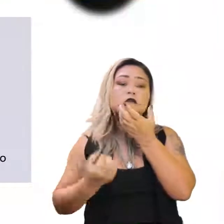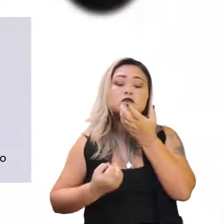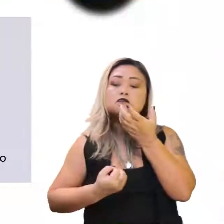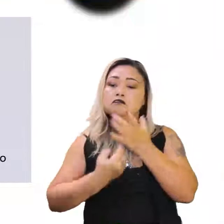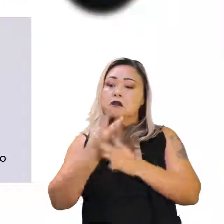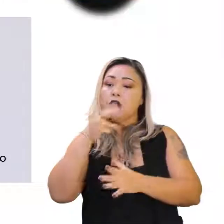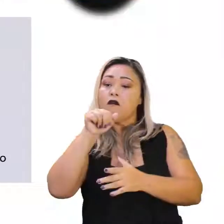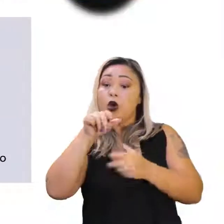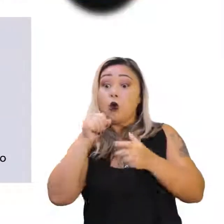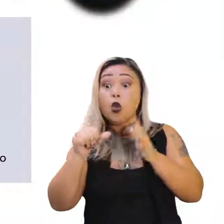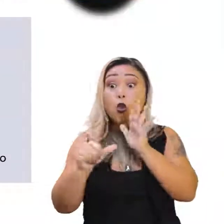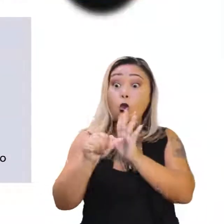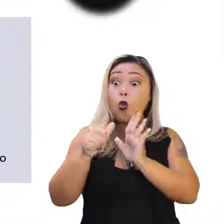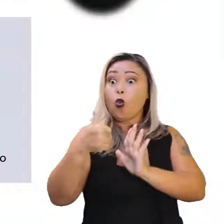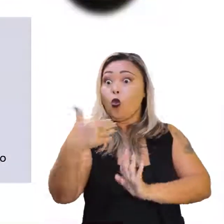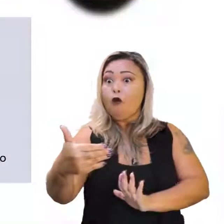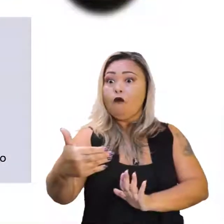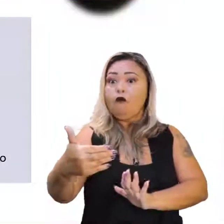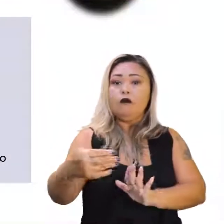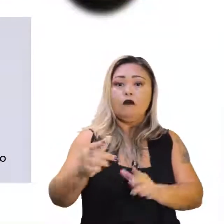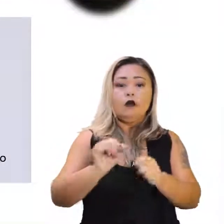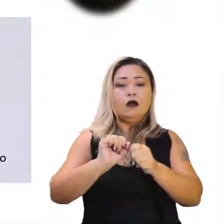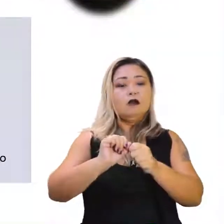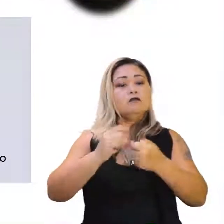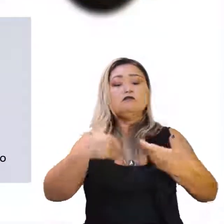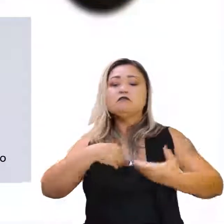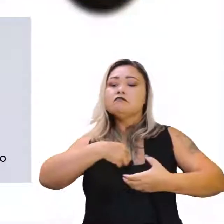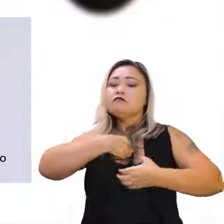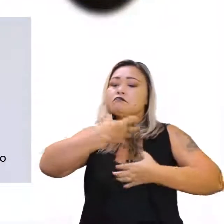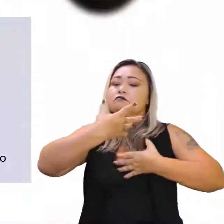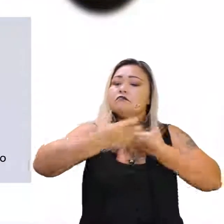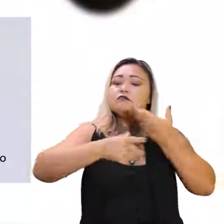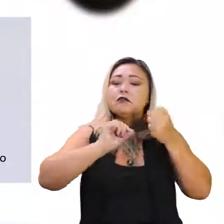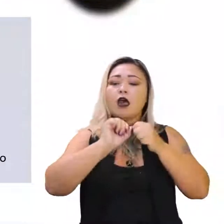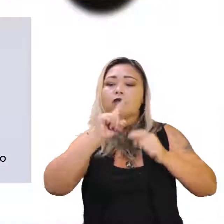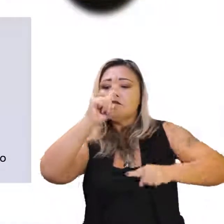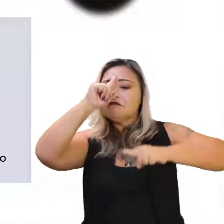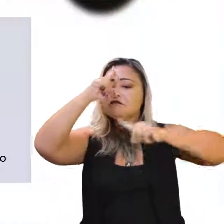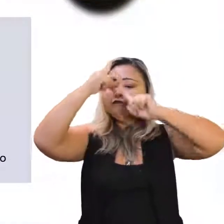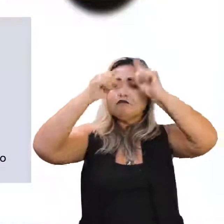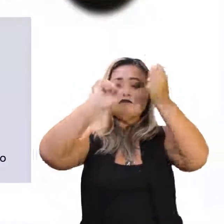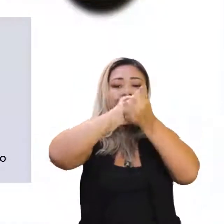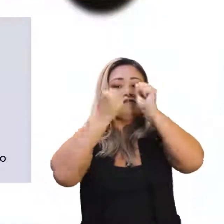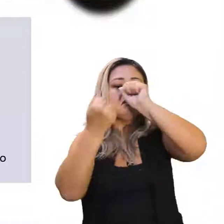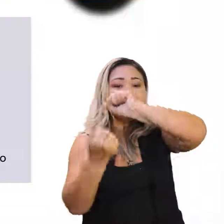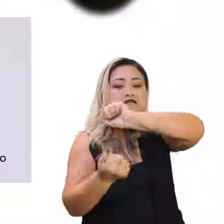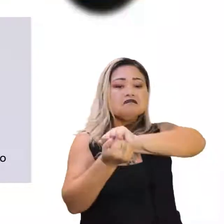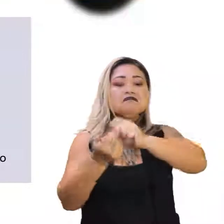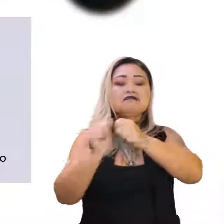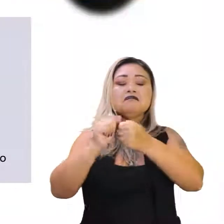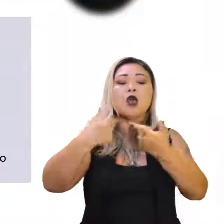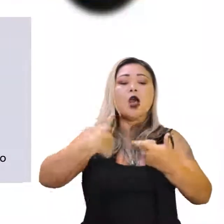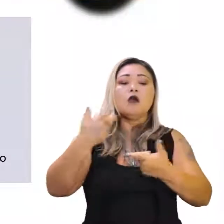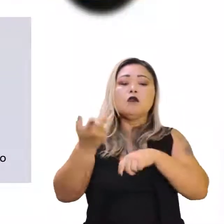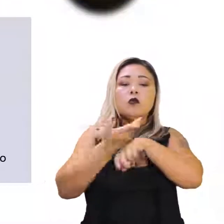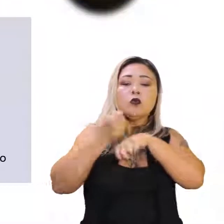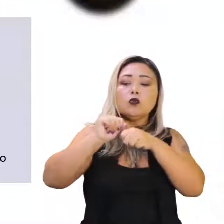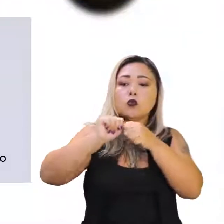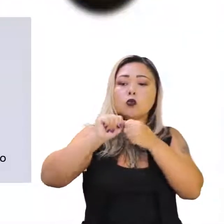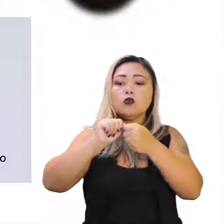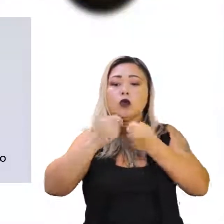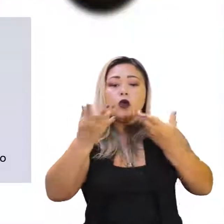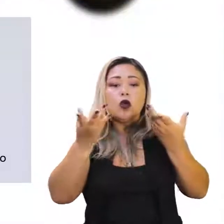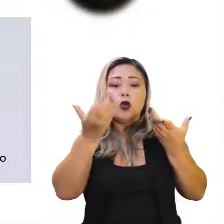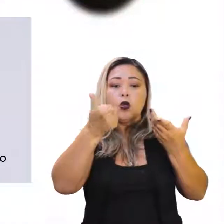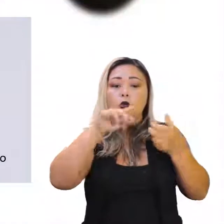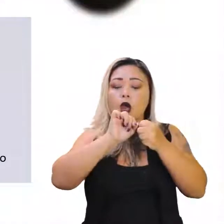de vanguardista, também espontaneidade, improvisação, anarquismo, busca do caos e